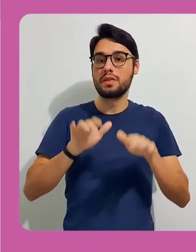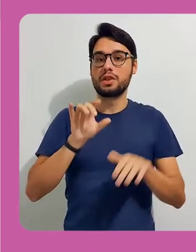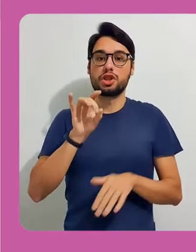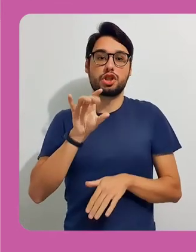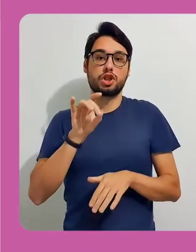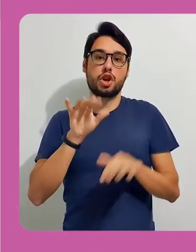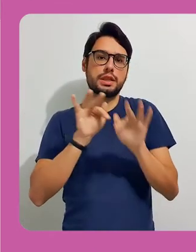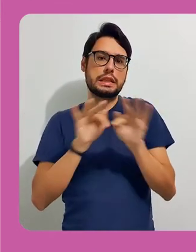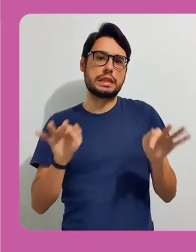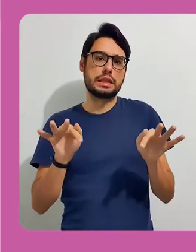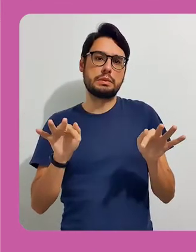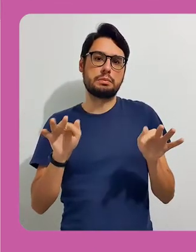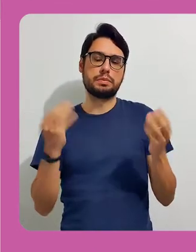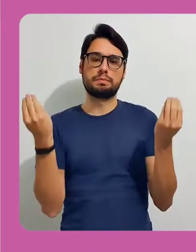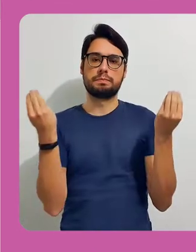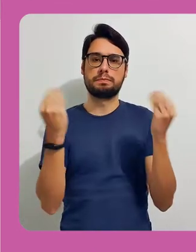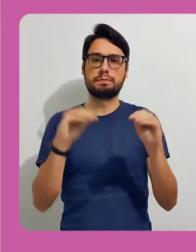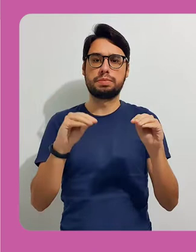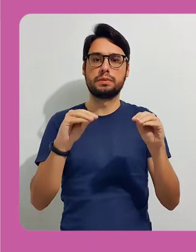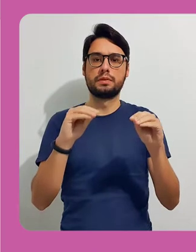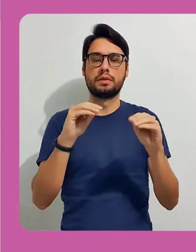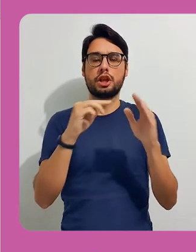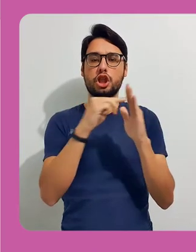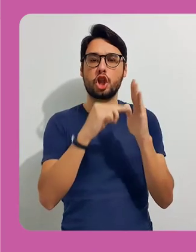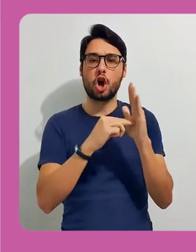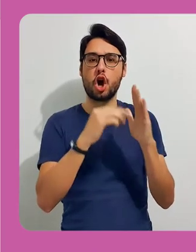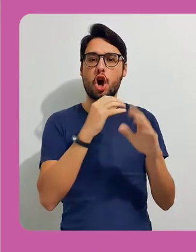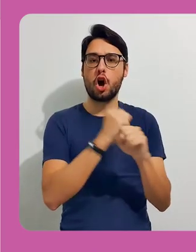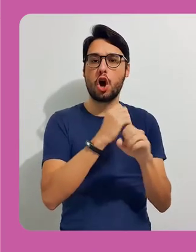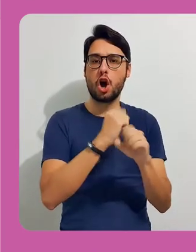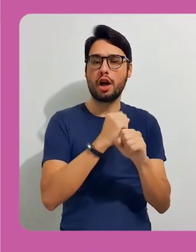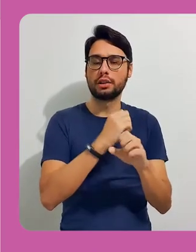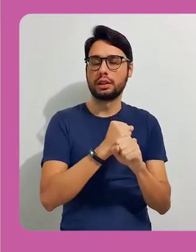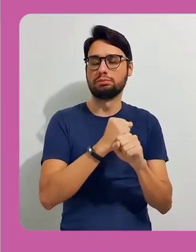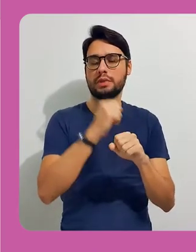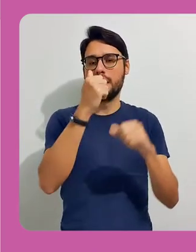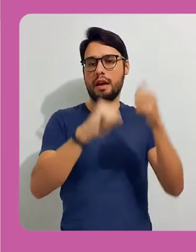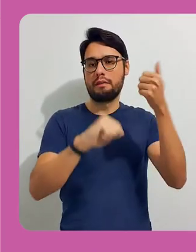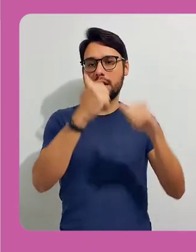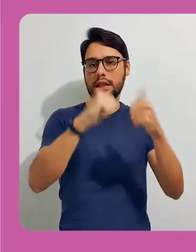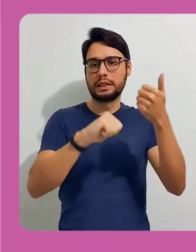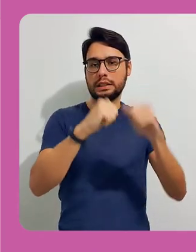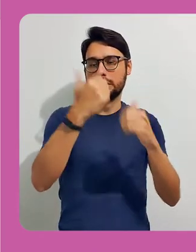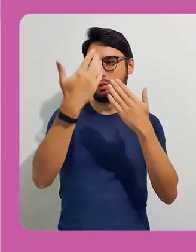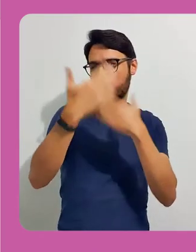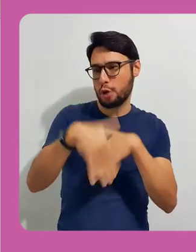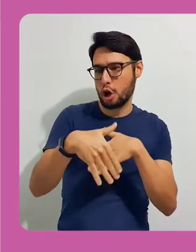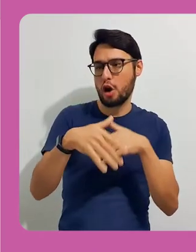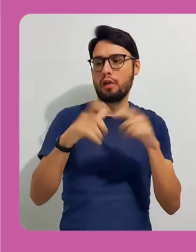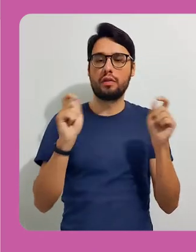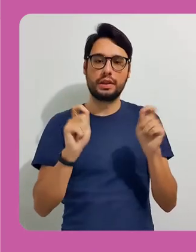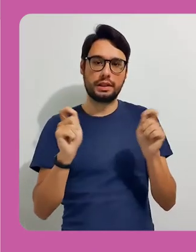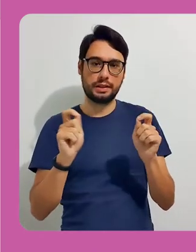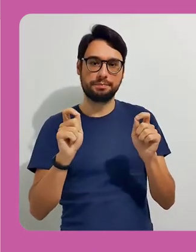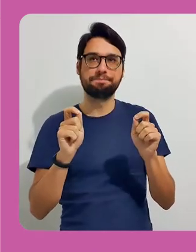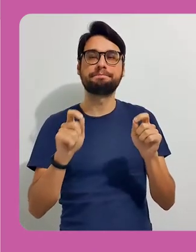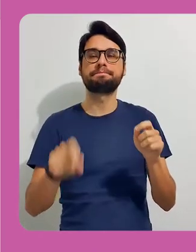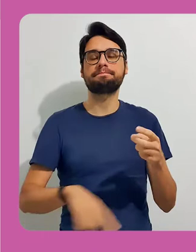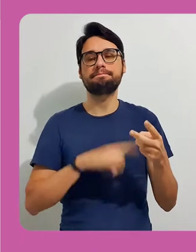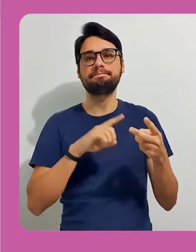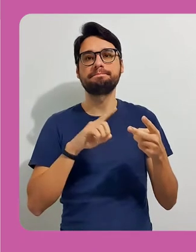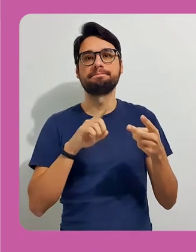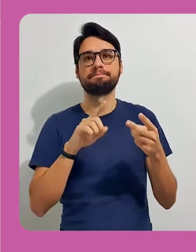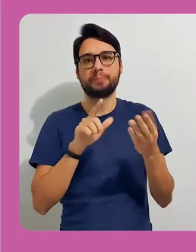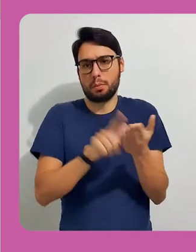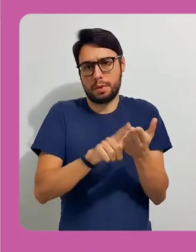nota de uma avaliação offline é uma atividade como uma prova é no